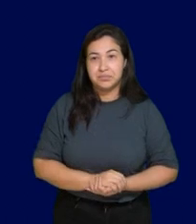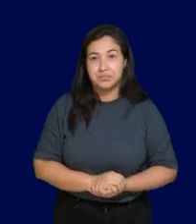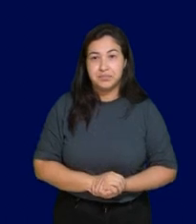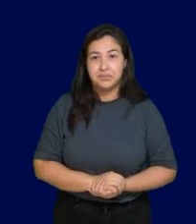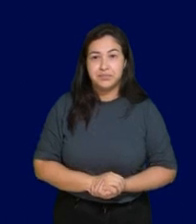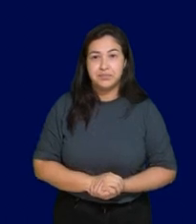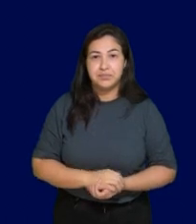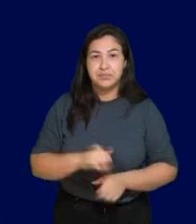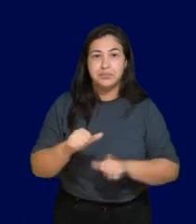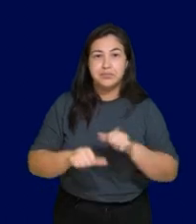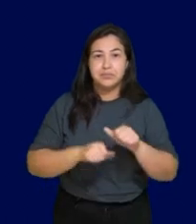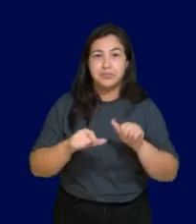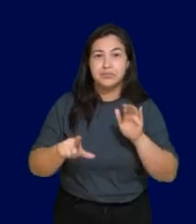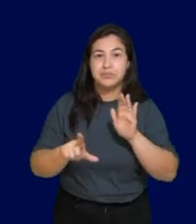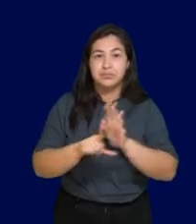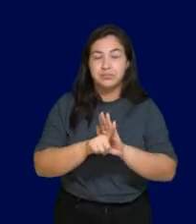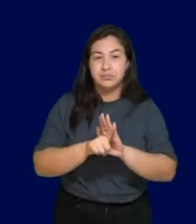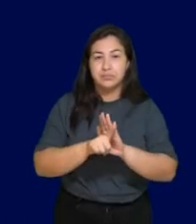anexo único da lei